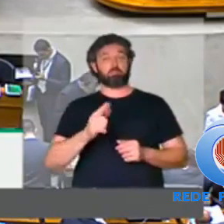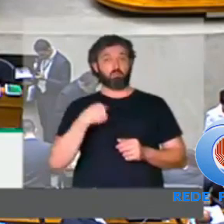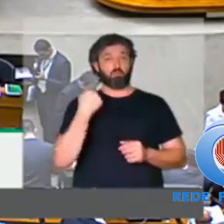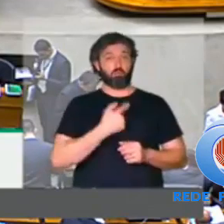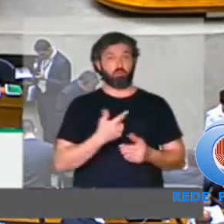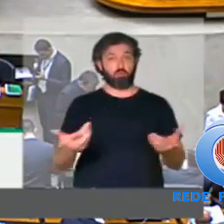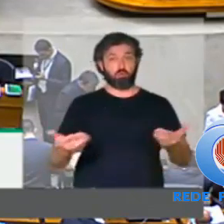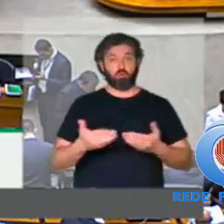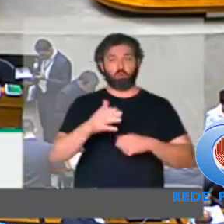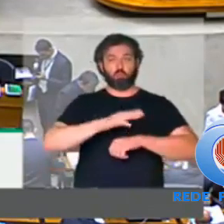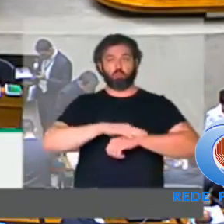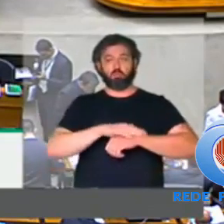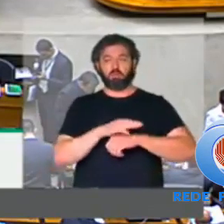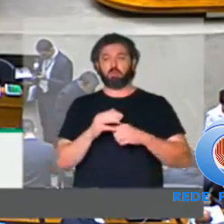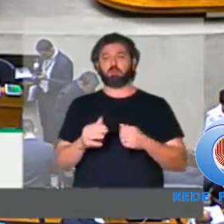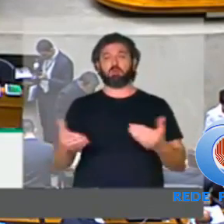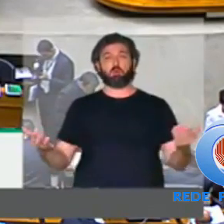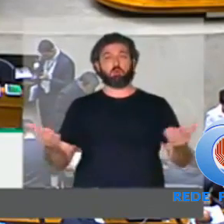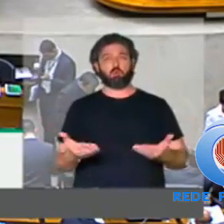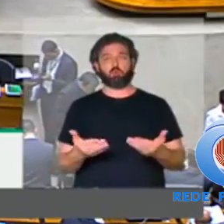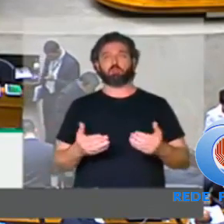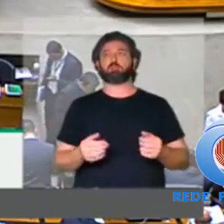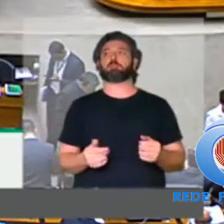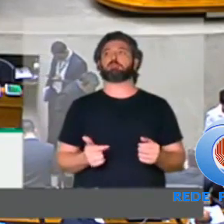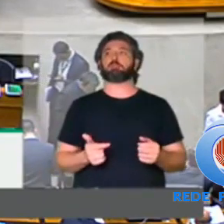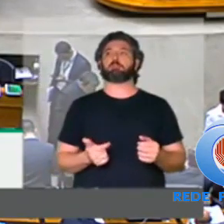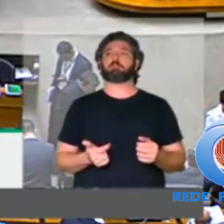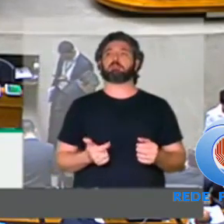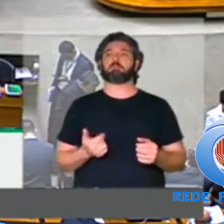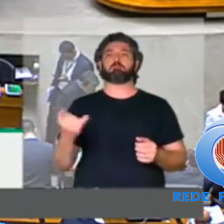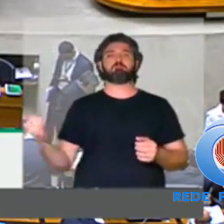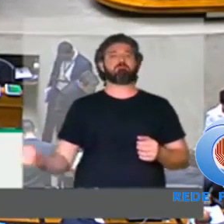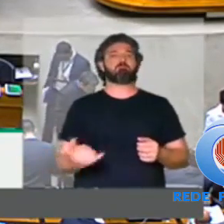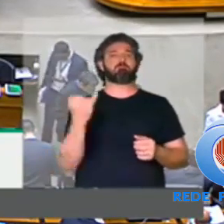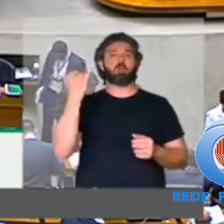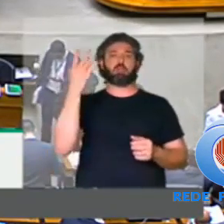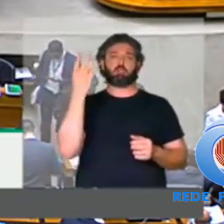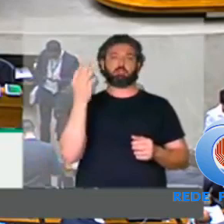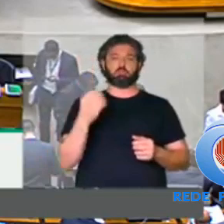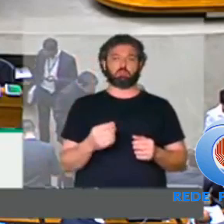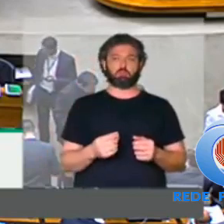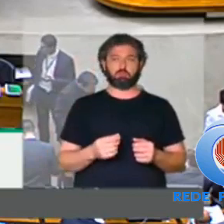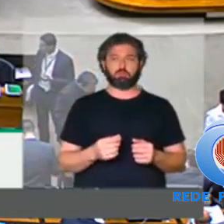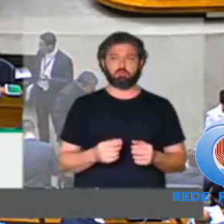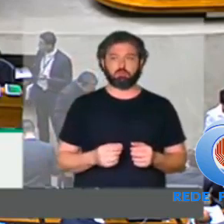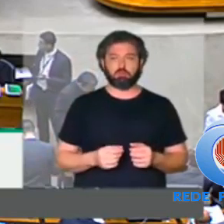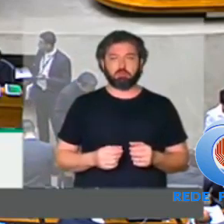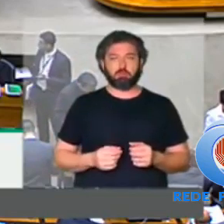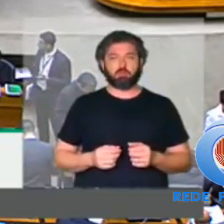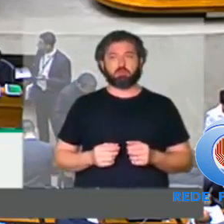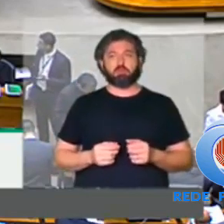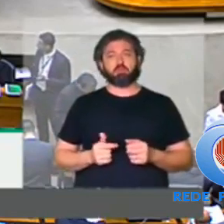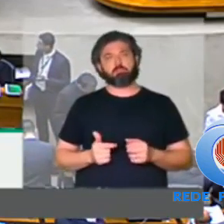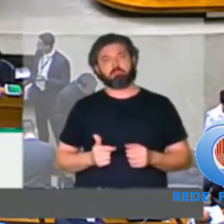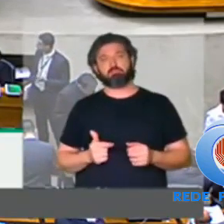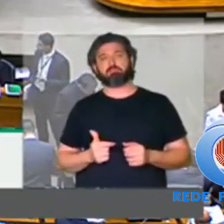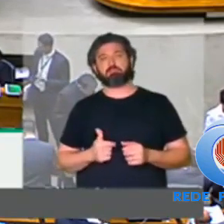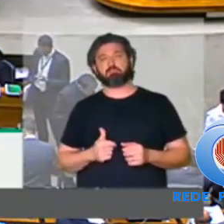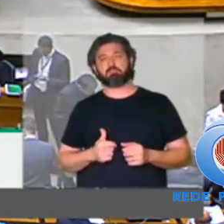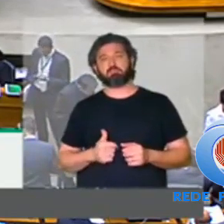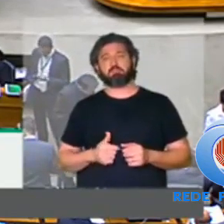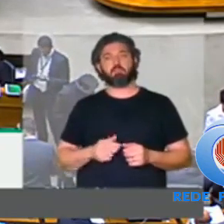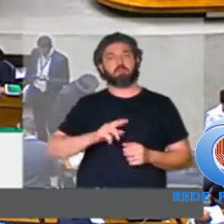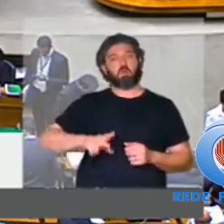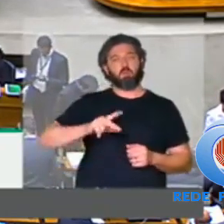nós estamos vivendo aqui hoje um momento importante. Não poderia deixar